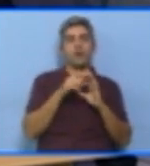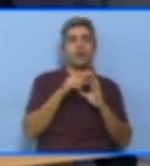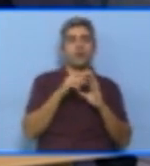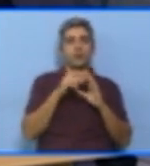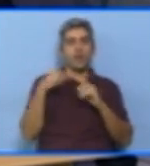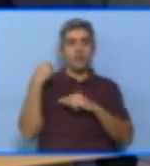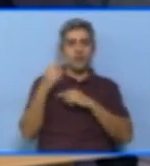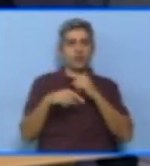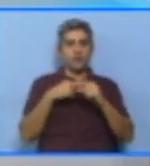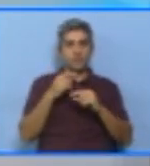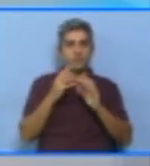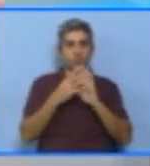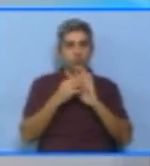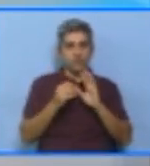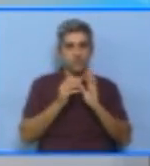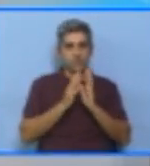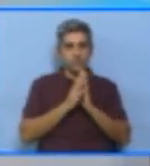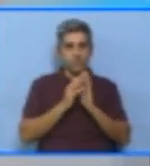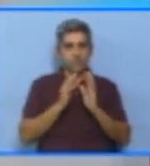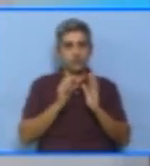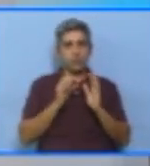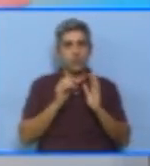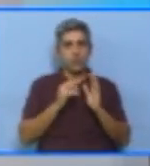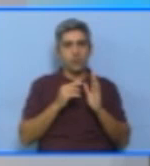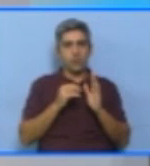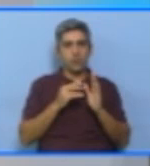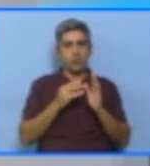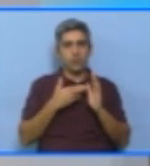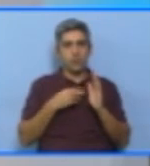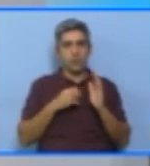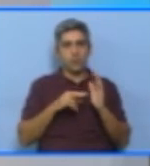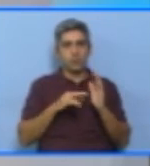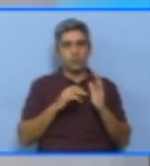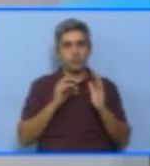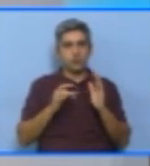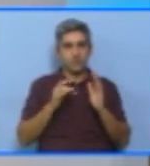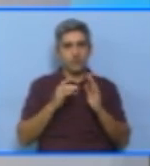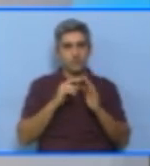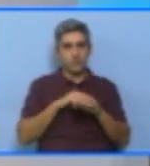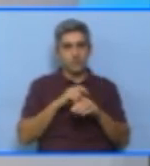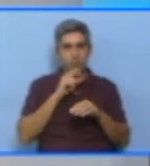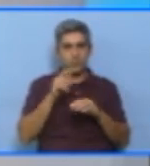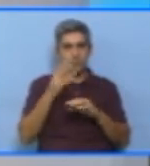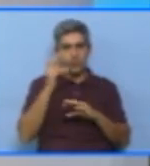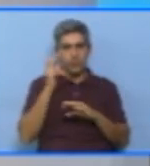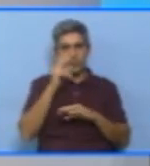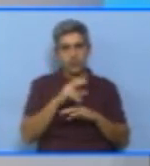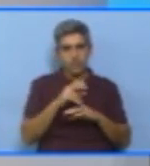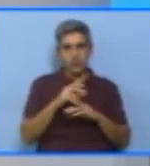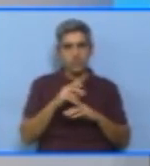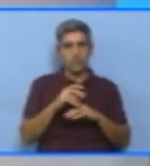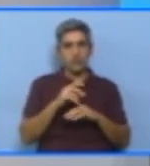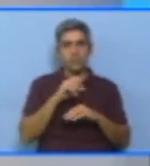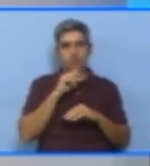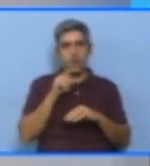na tradição e nos paradigmas da ortodoxia do tempo, são esses que chegaram primeiro ao reino de Deus. Podem ser esses. Não estou a dizer que são,